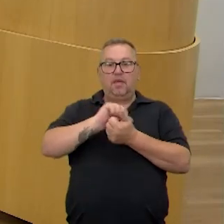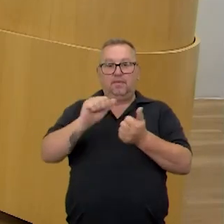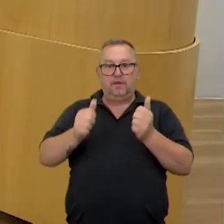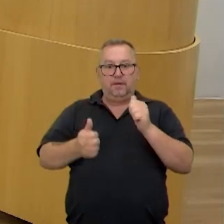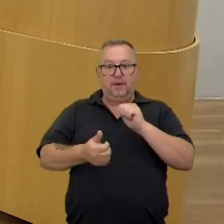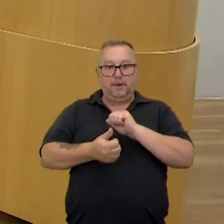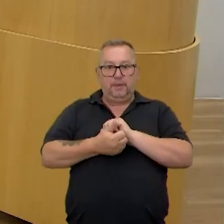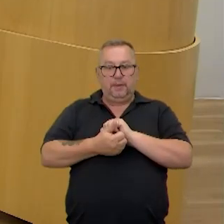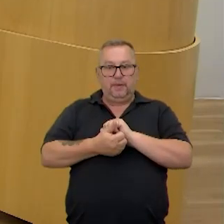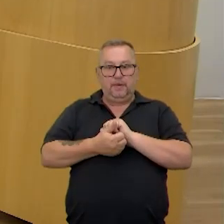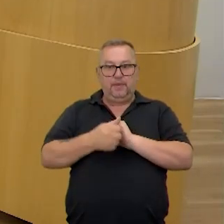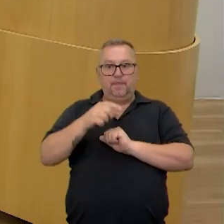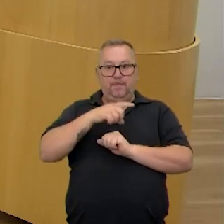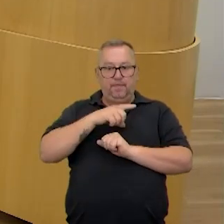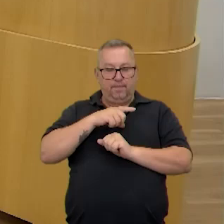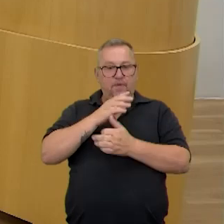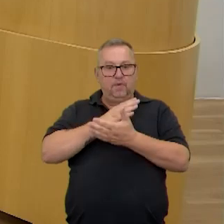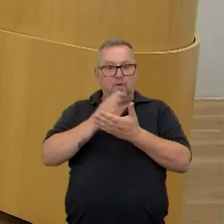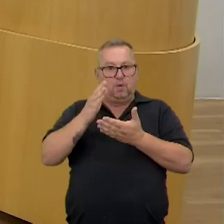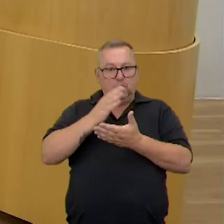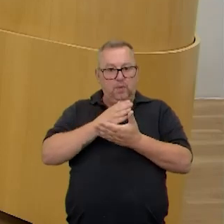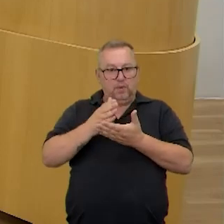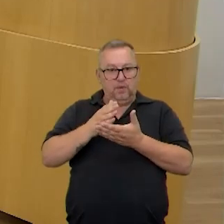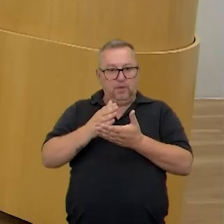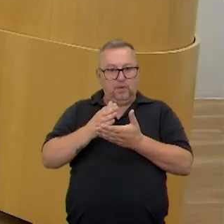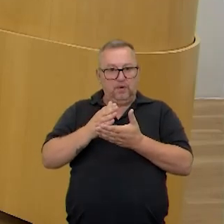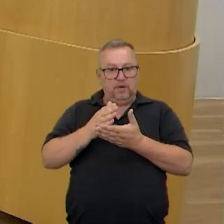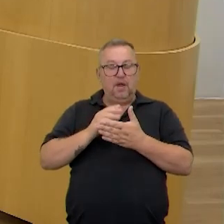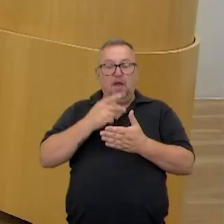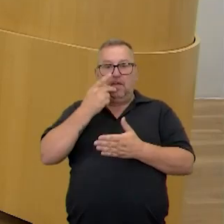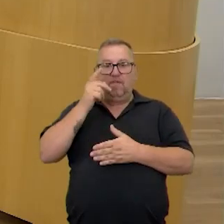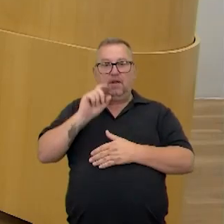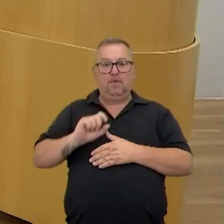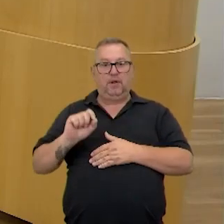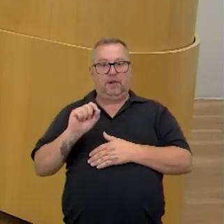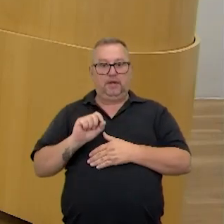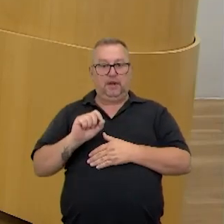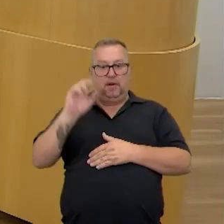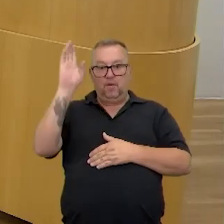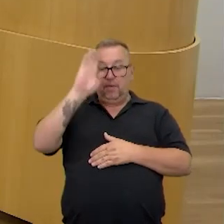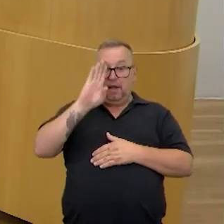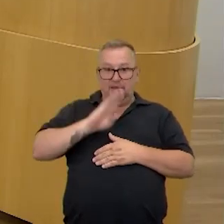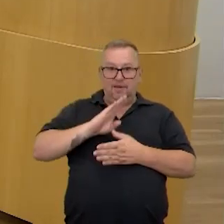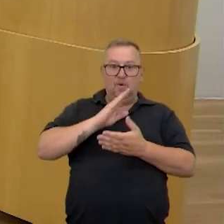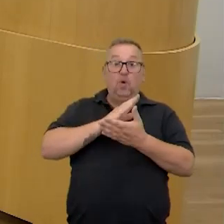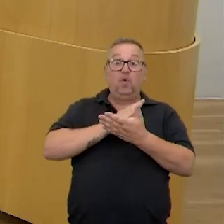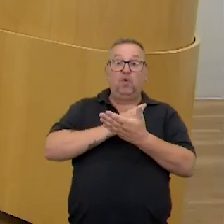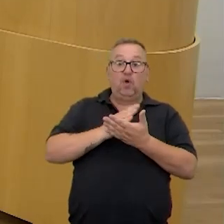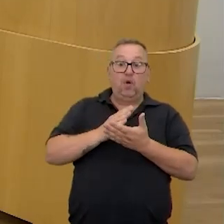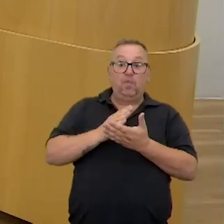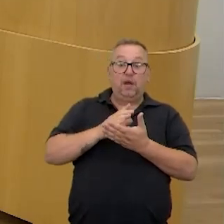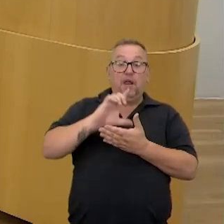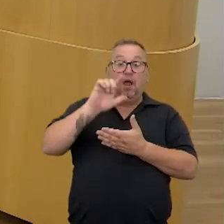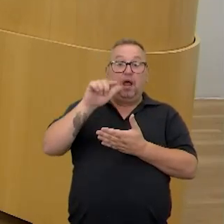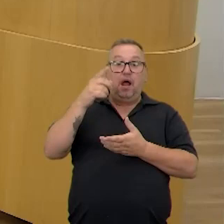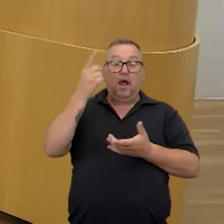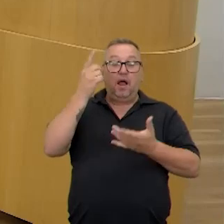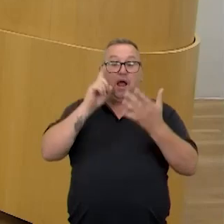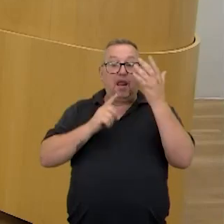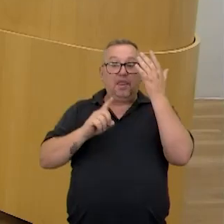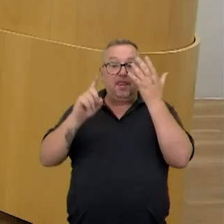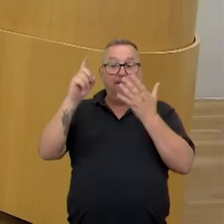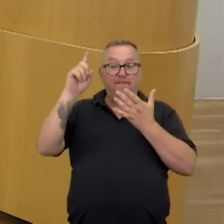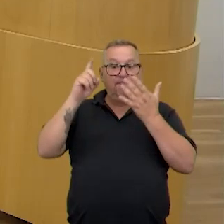gente está no começo também. Está no começo, eles também tem aquela máxima que dizem que no Brasil o ano só começa depois do carnaval.